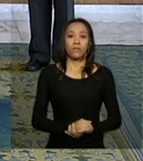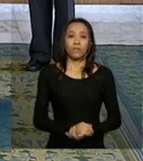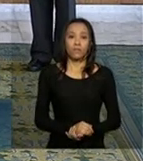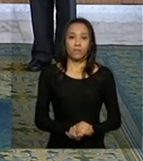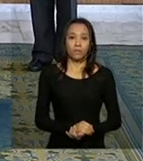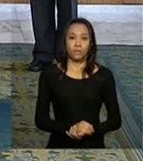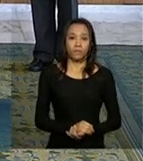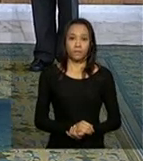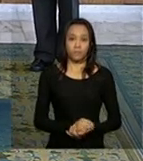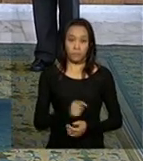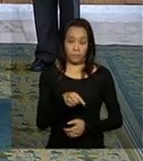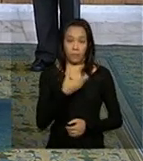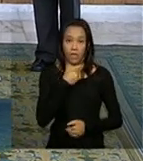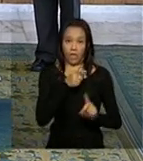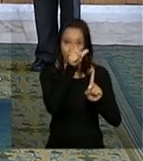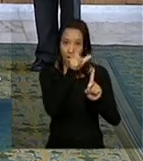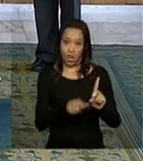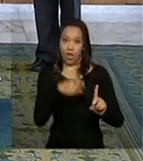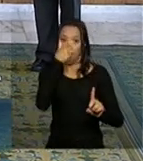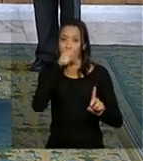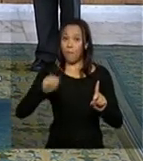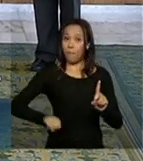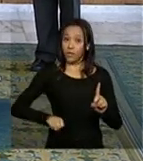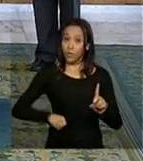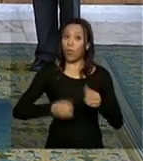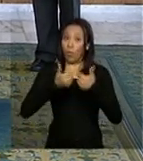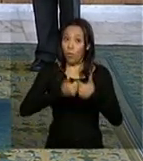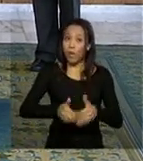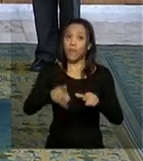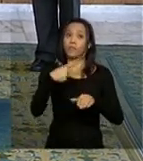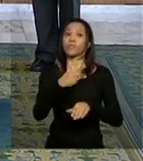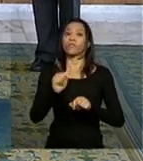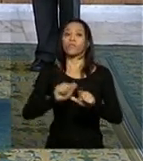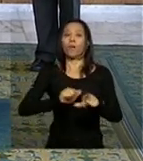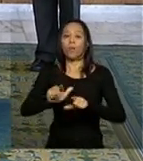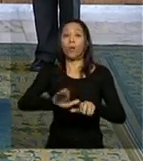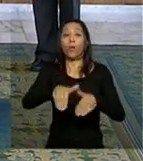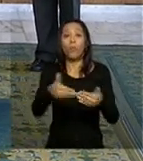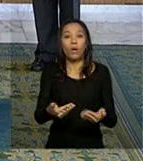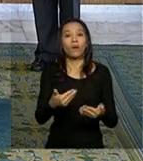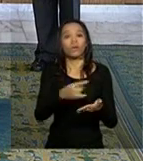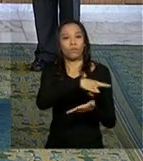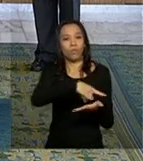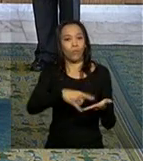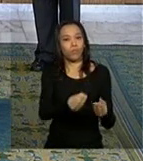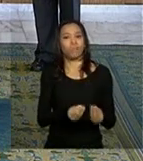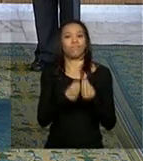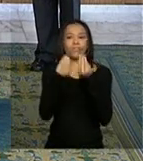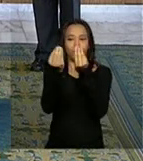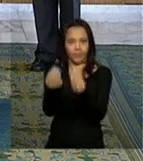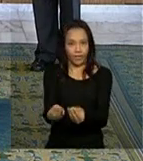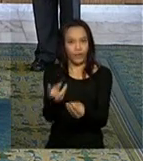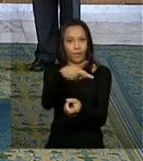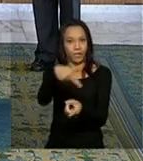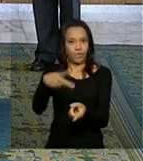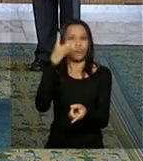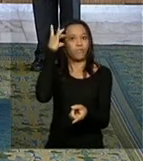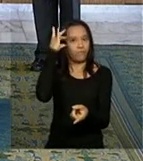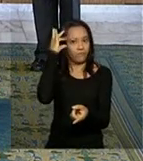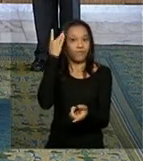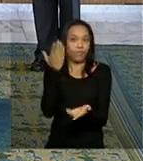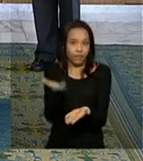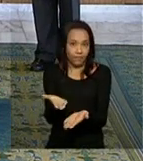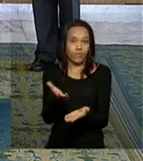O embaixador dá início às suas funções quando entrega as suas credenciais ao chefe de Estado do país que o acolhe. Essa